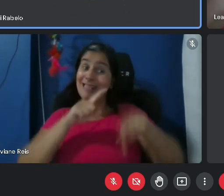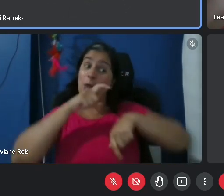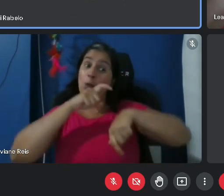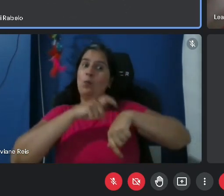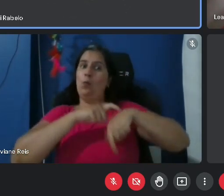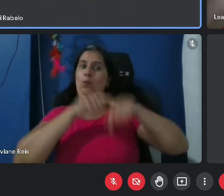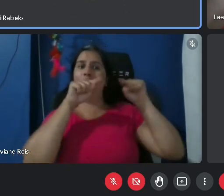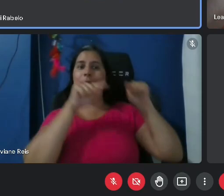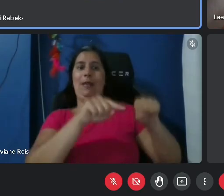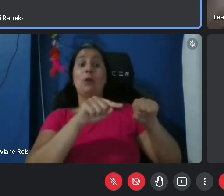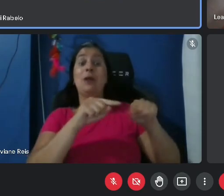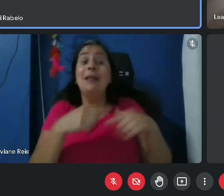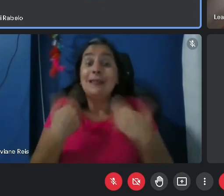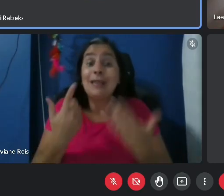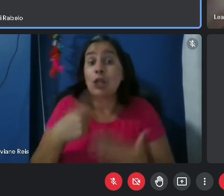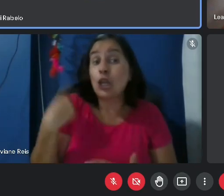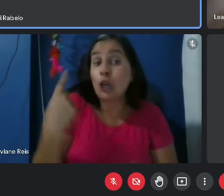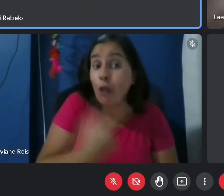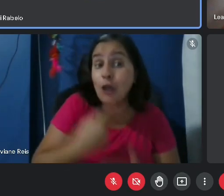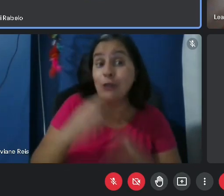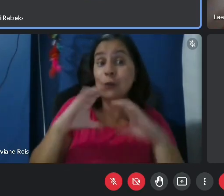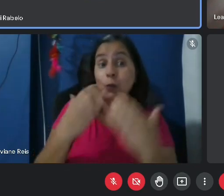bilíngue.